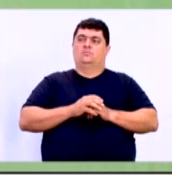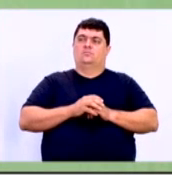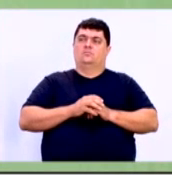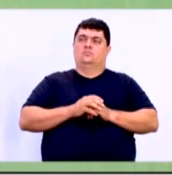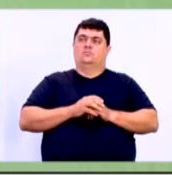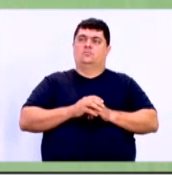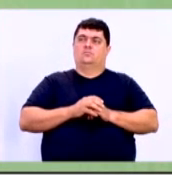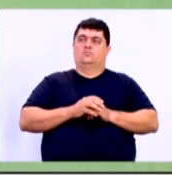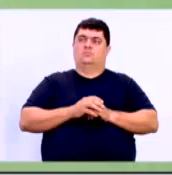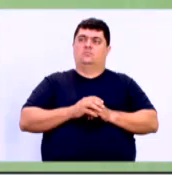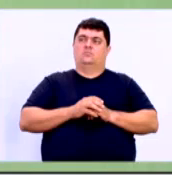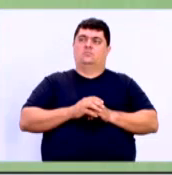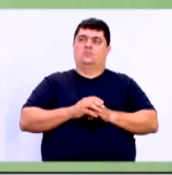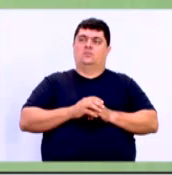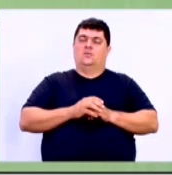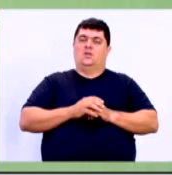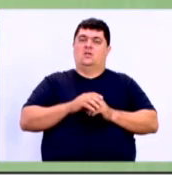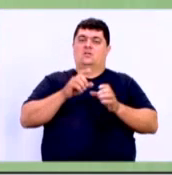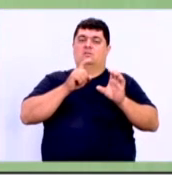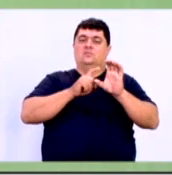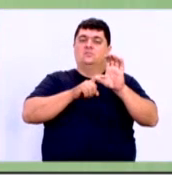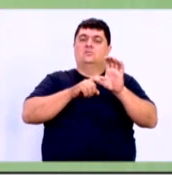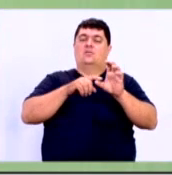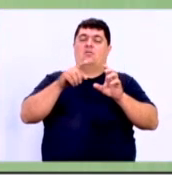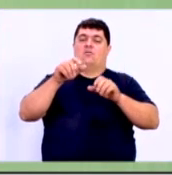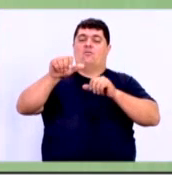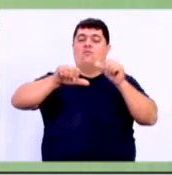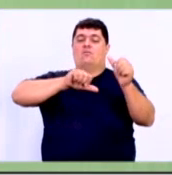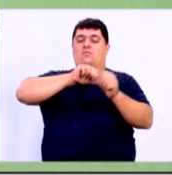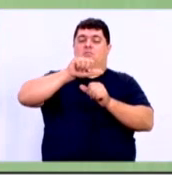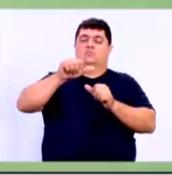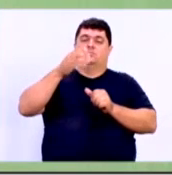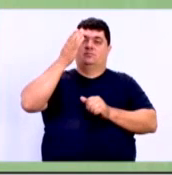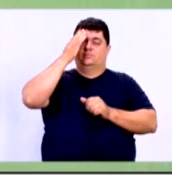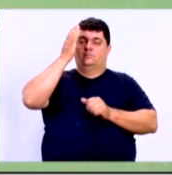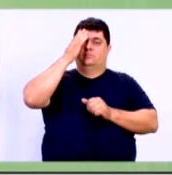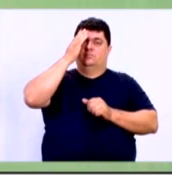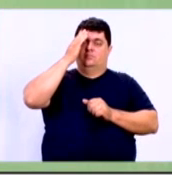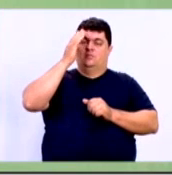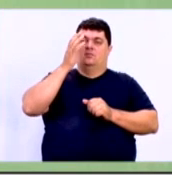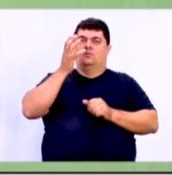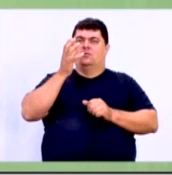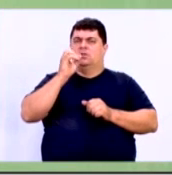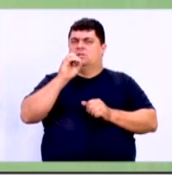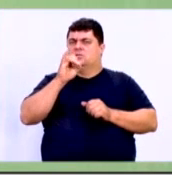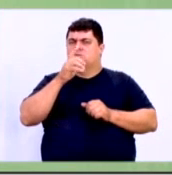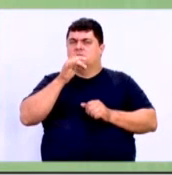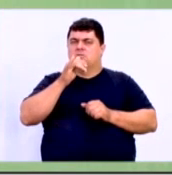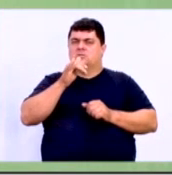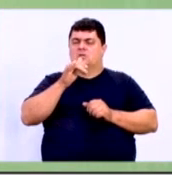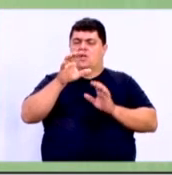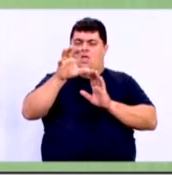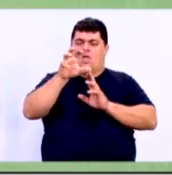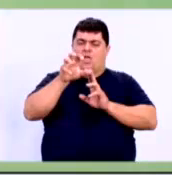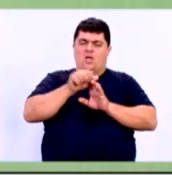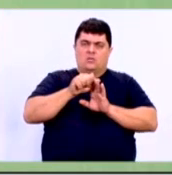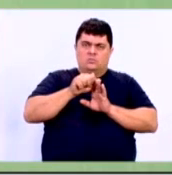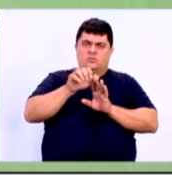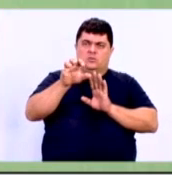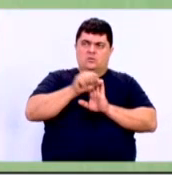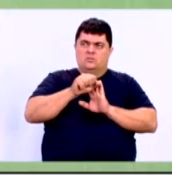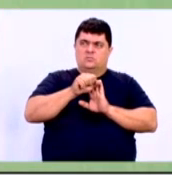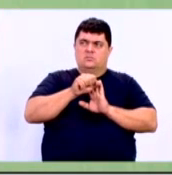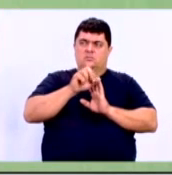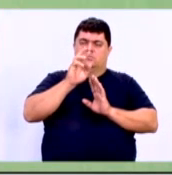elemento? Despesas variáveis. Ah, já entendi. Então quer dizer que no absorção depois